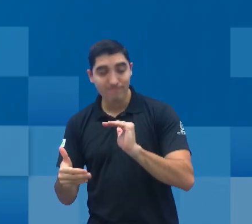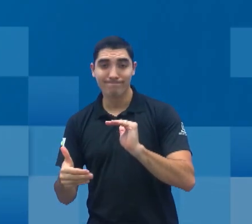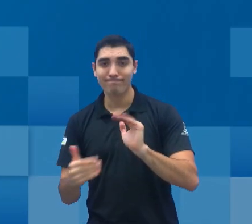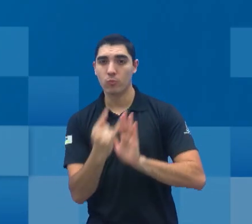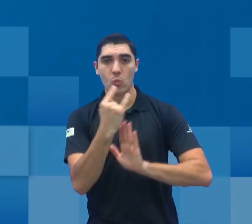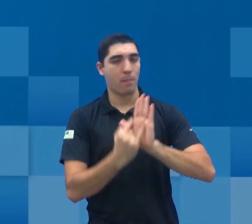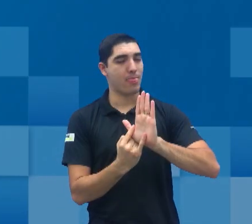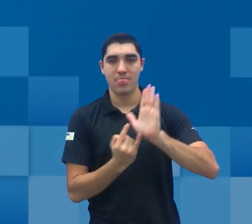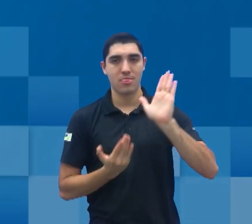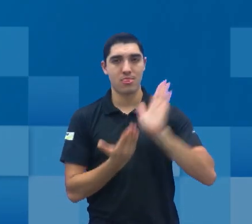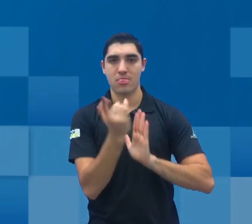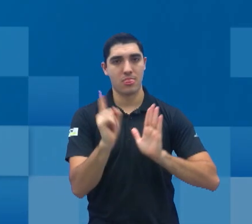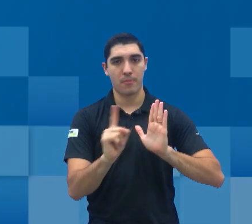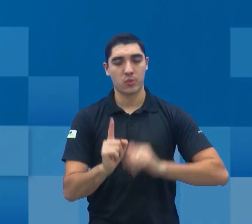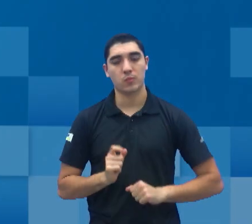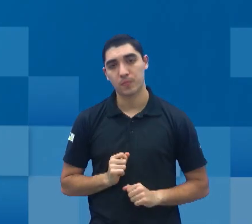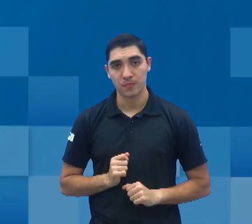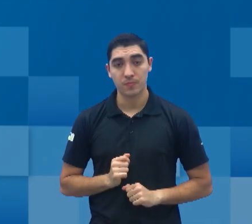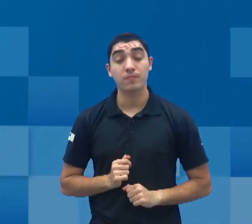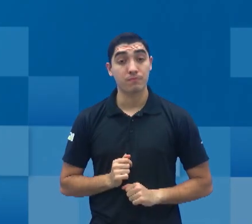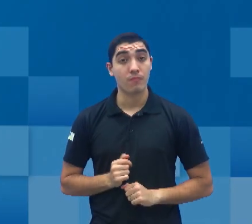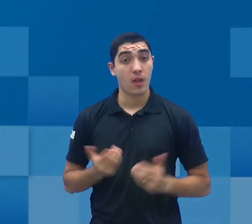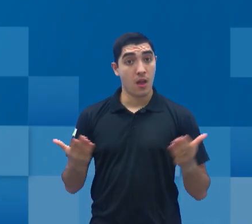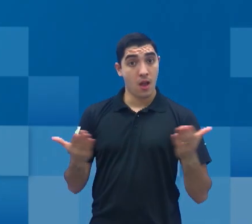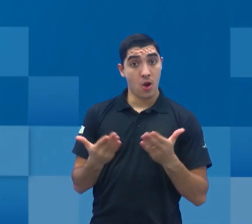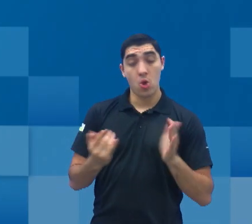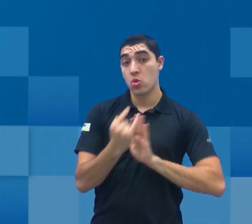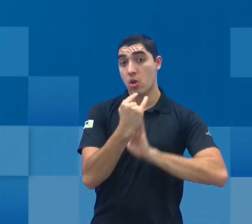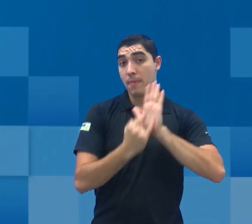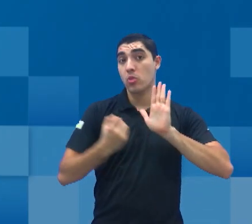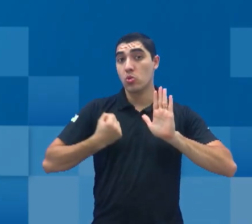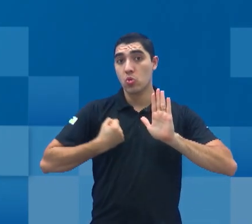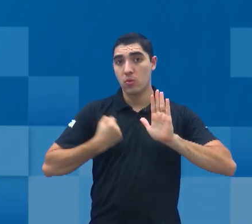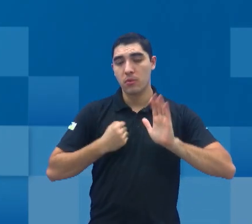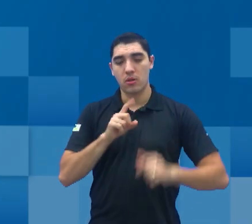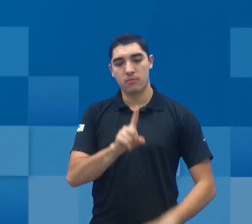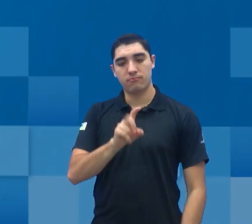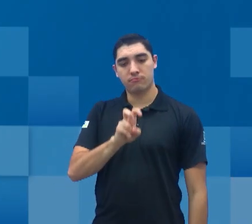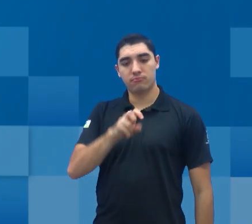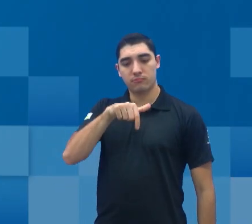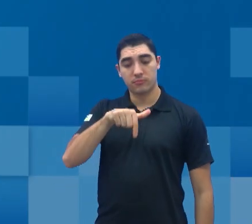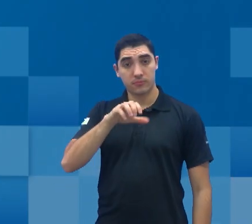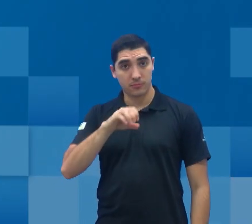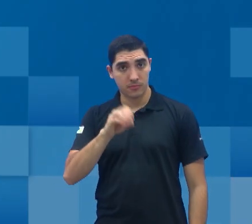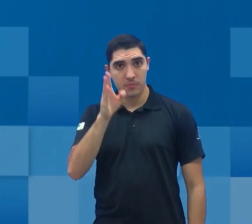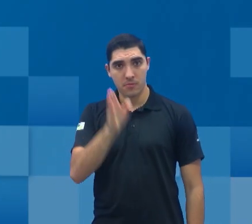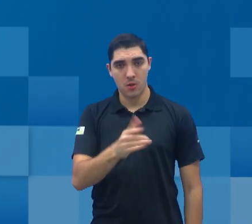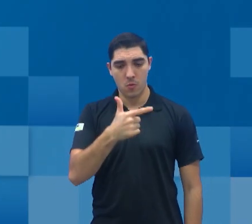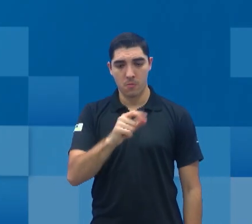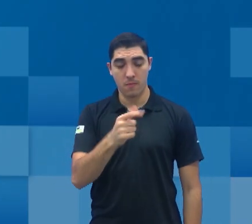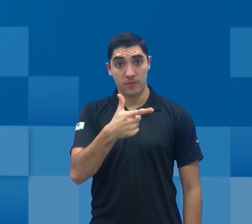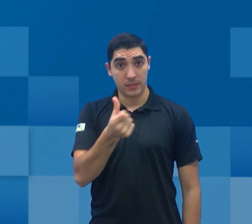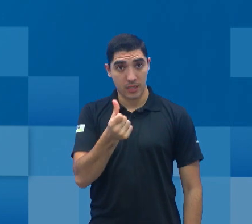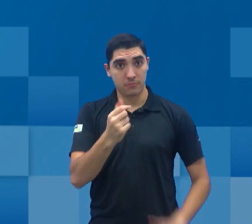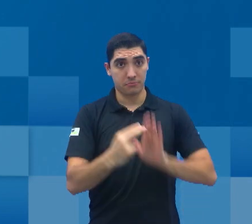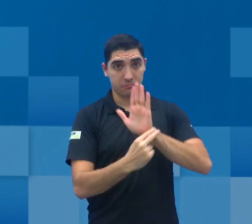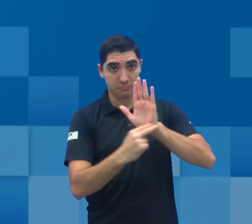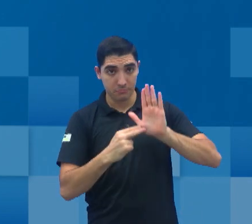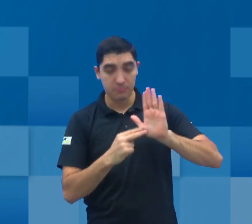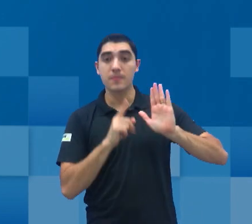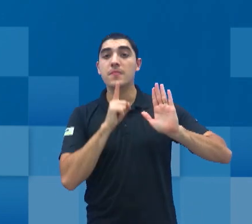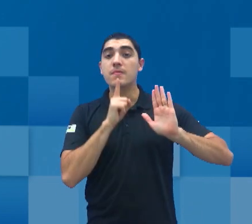requerimento está rejeitado. Em votação, requerimento de número 1570/2026, autoria do vereador Sérgio